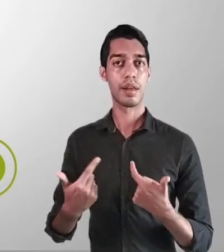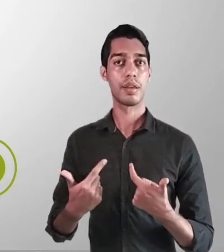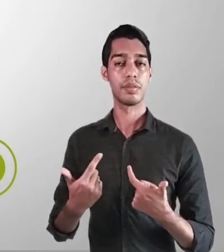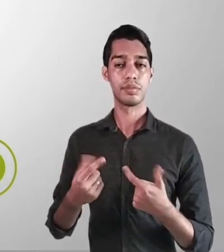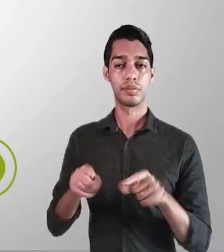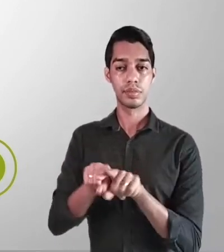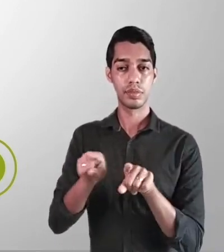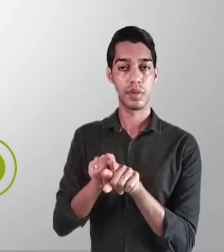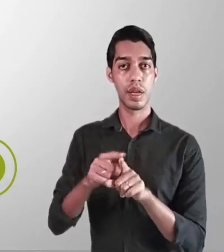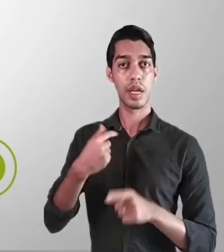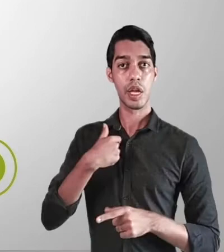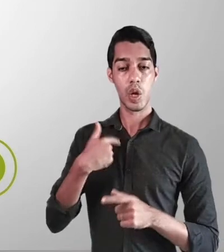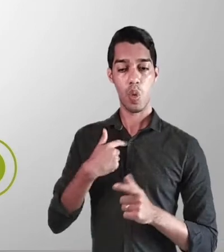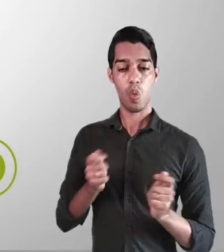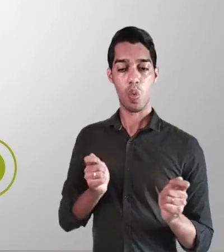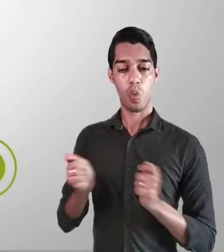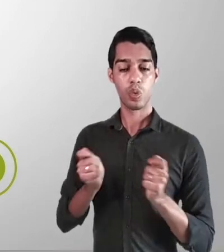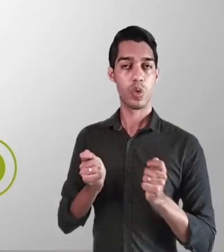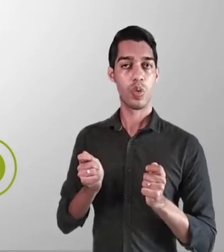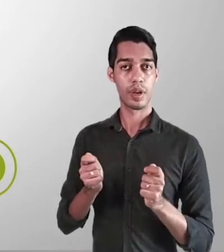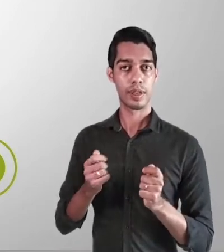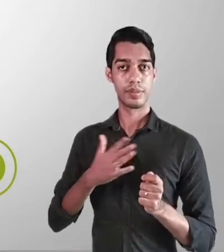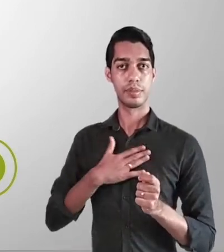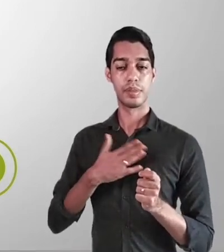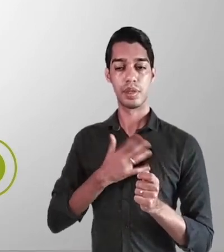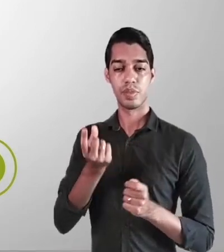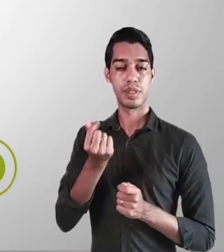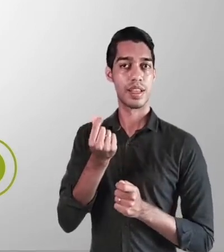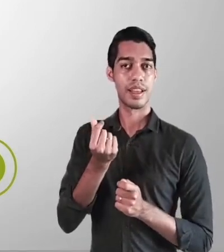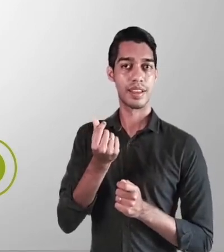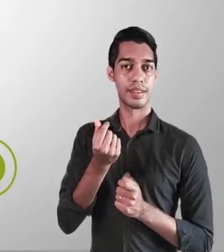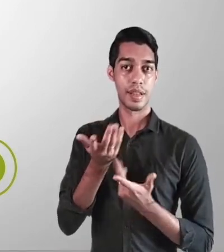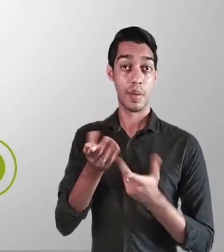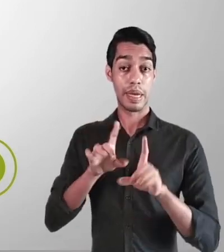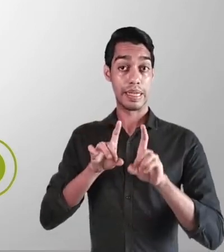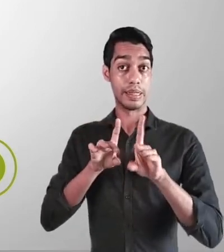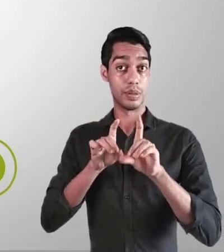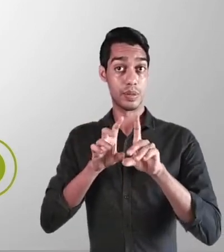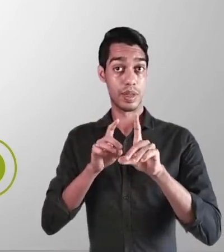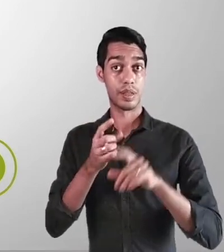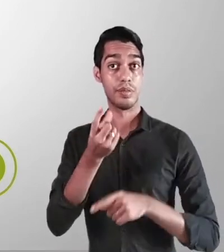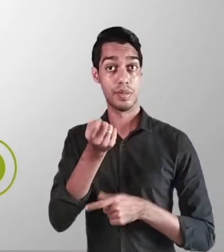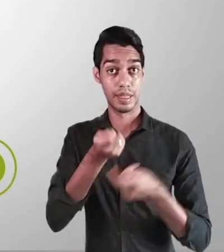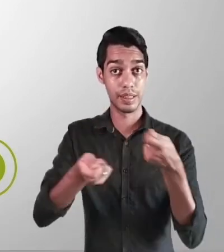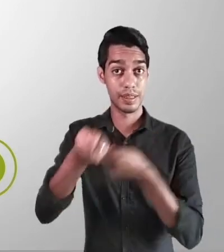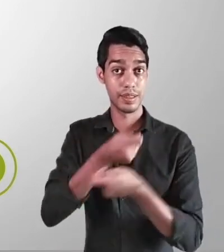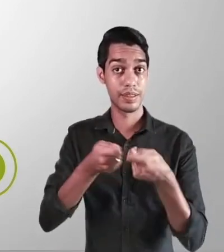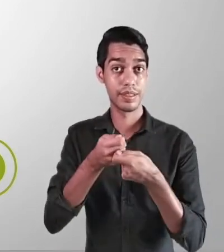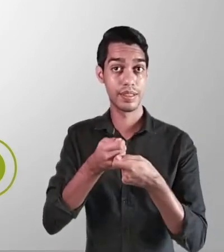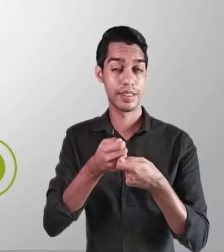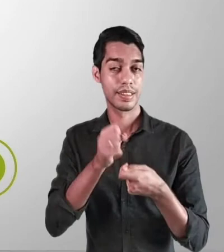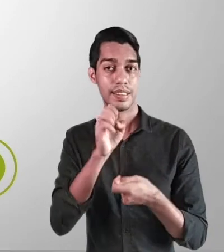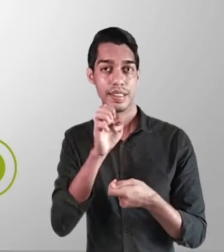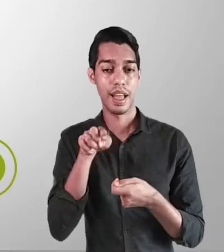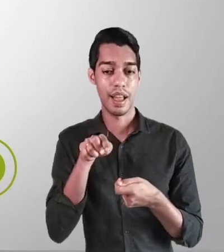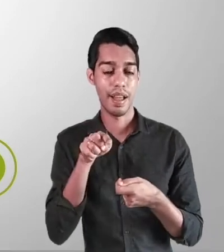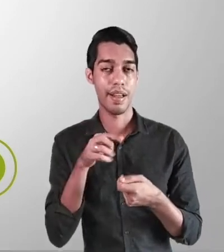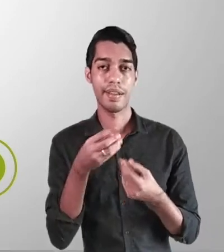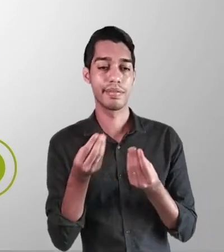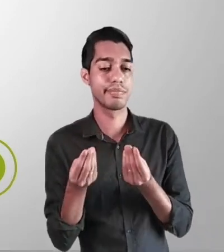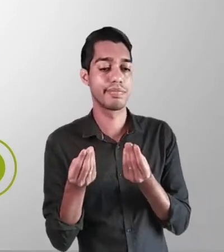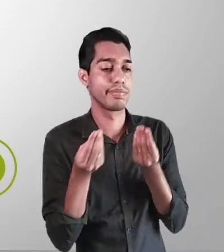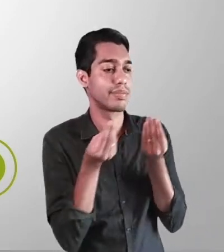o controle de suas finanças. Quer dizer, se a educação financeira não se prestar a que o